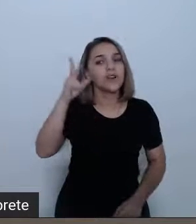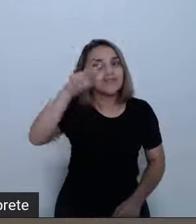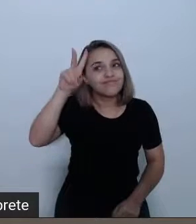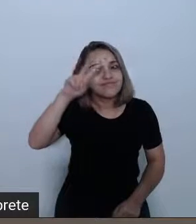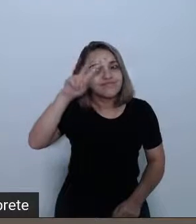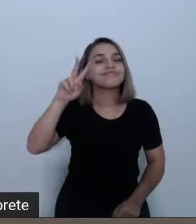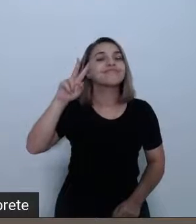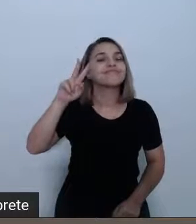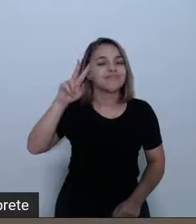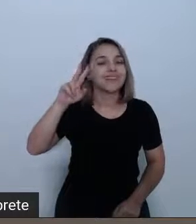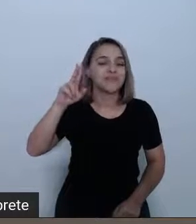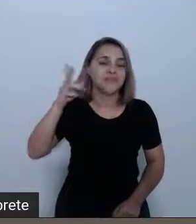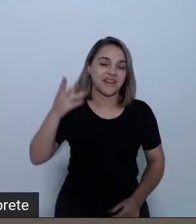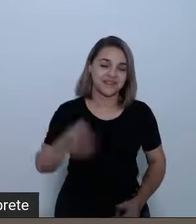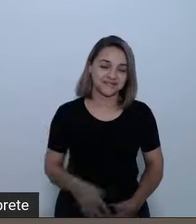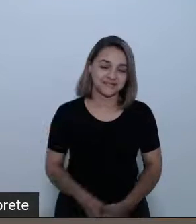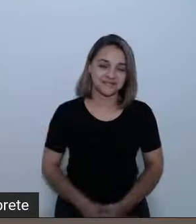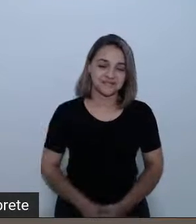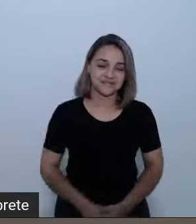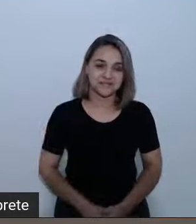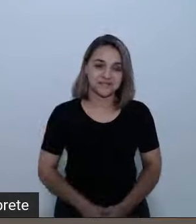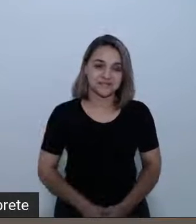antigo.